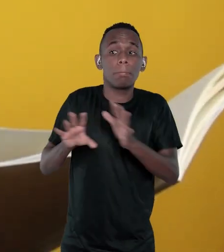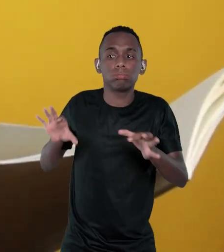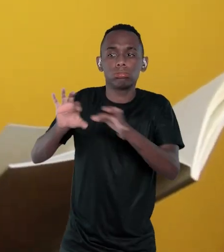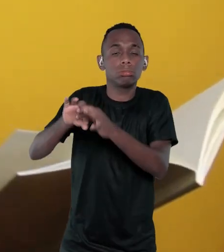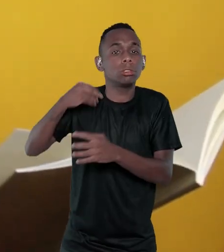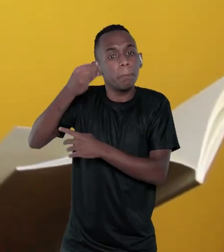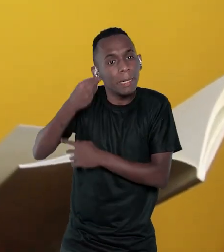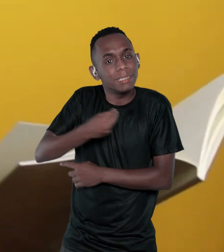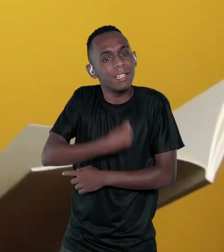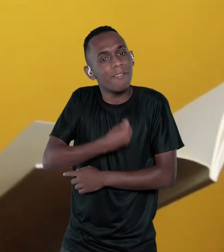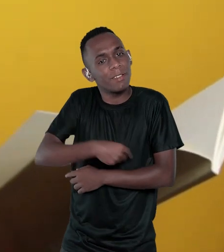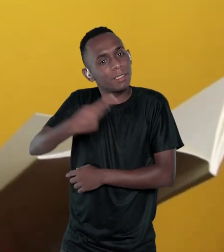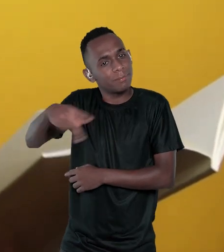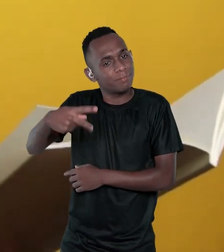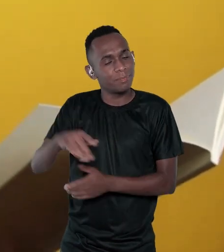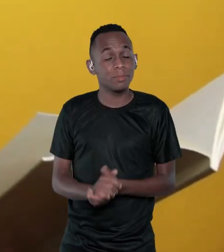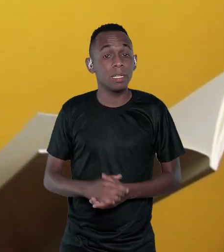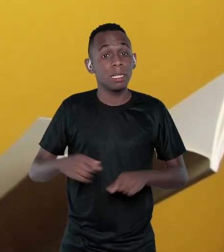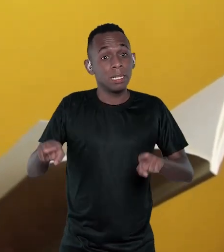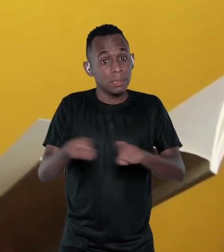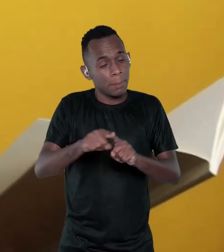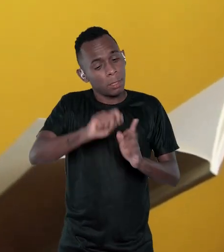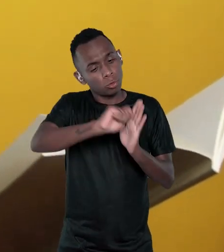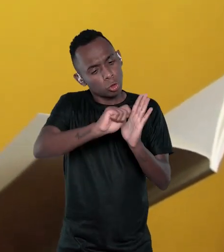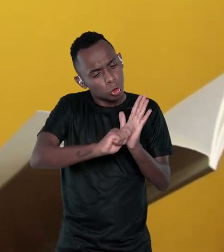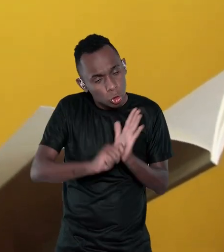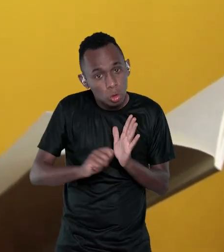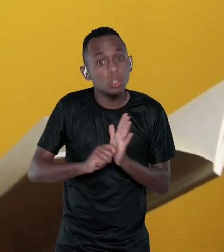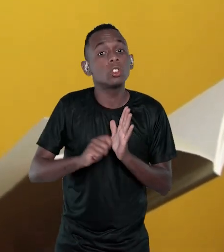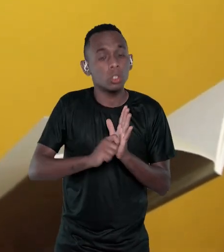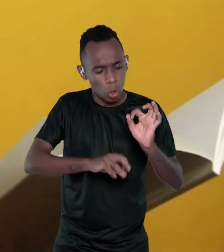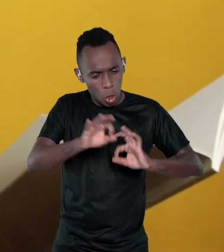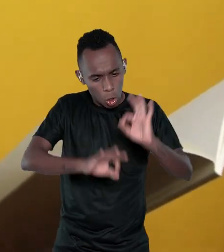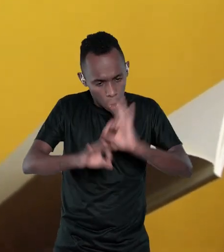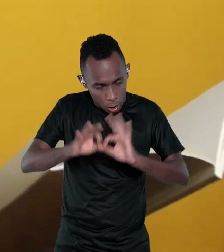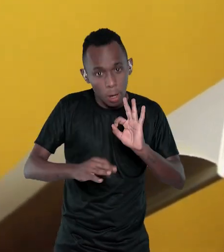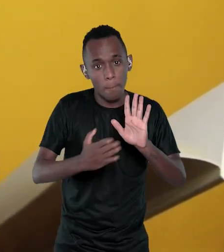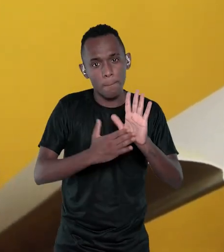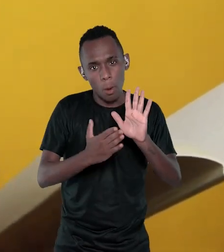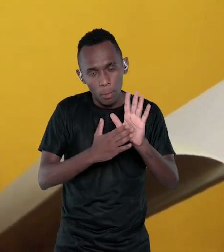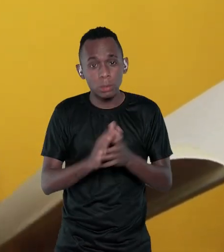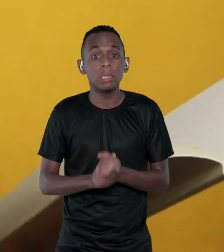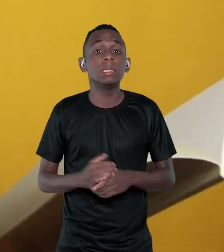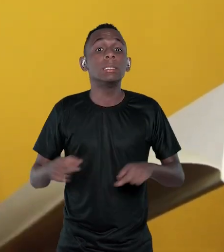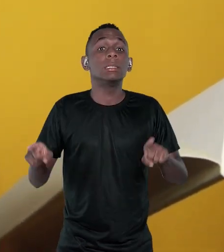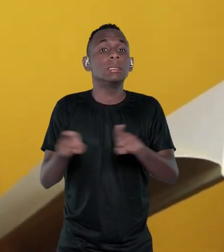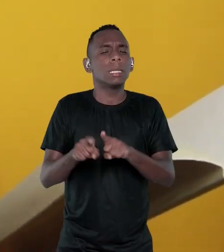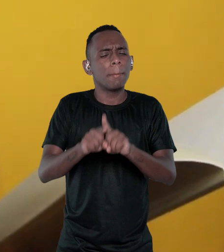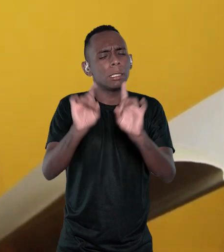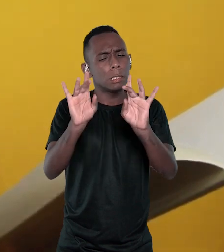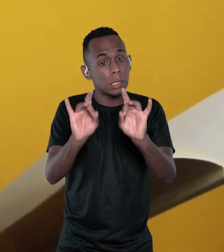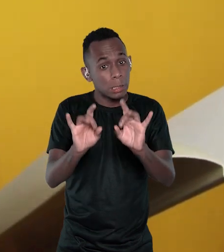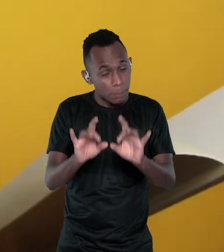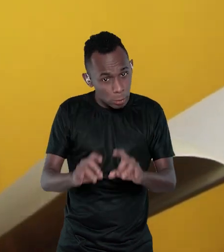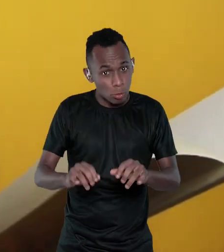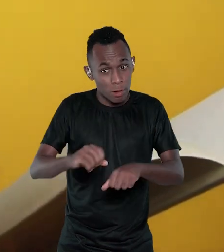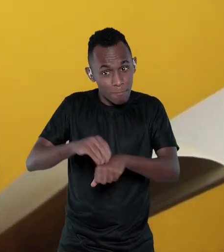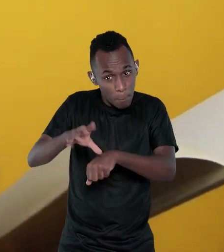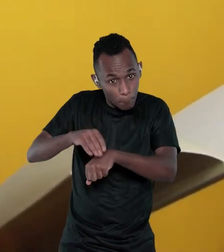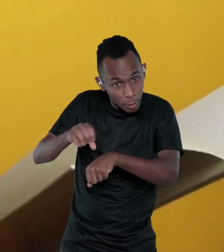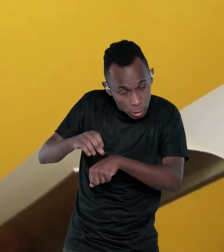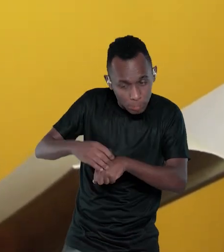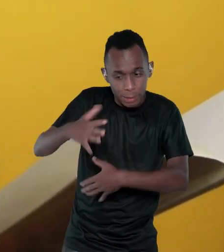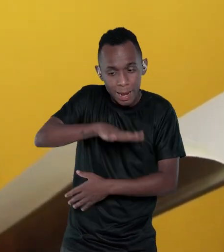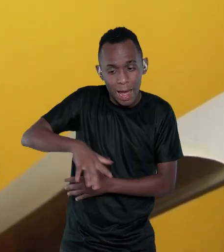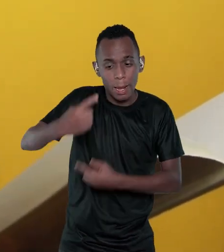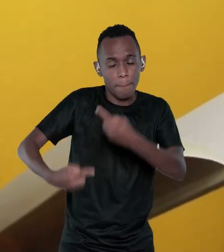vida do Murilo Antunes. É também roteirista e redator de propaganda, especializado em marketing